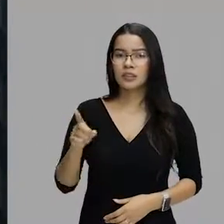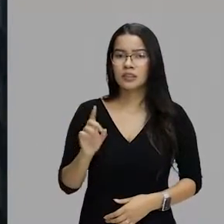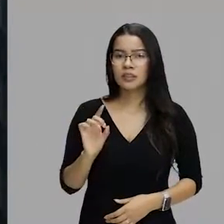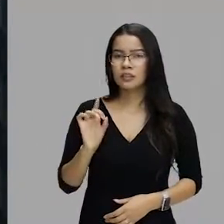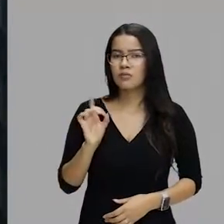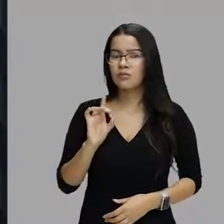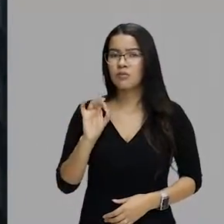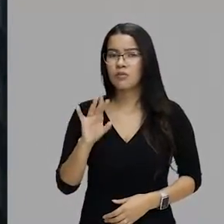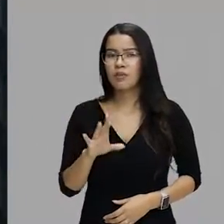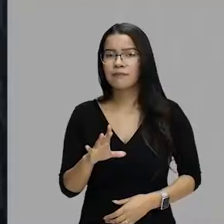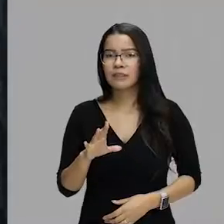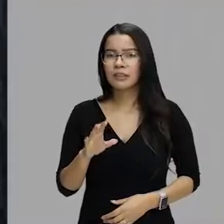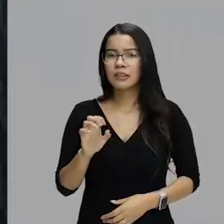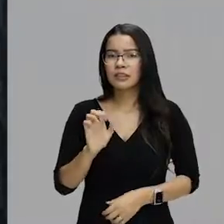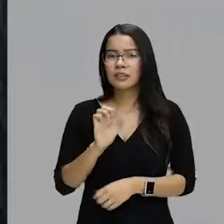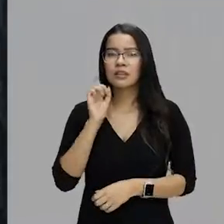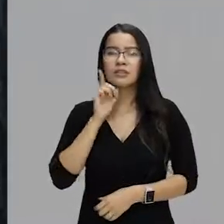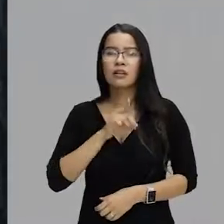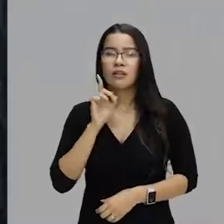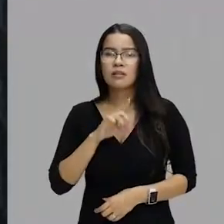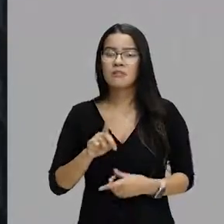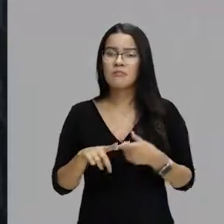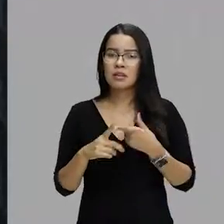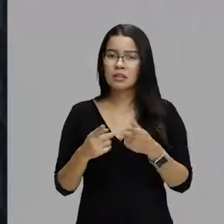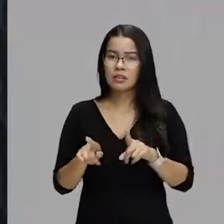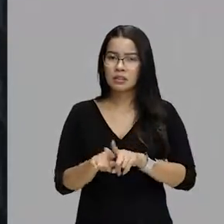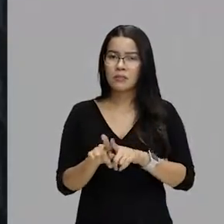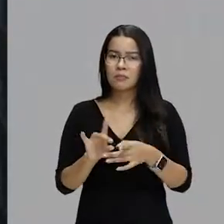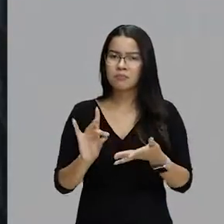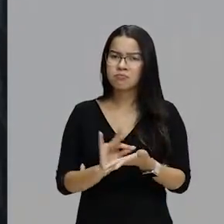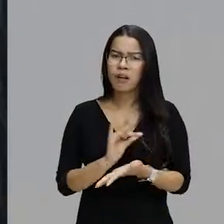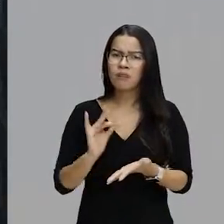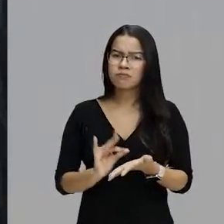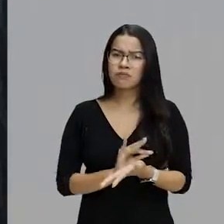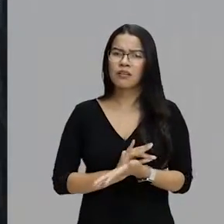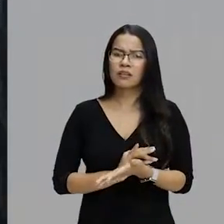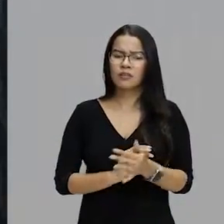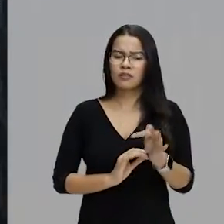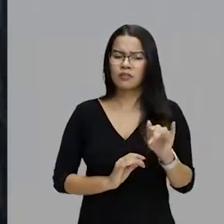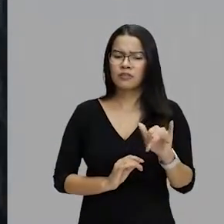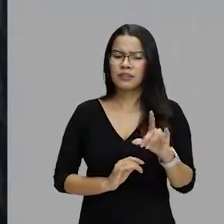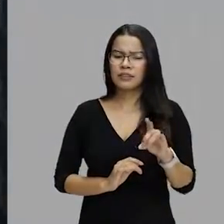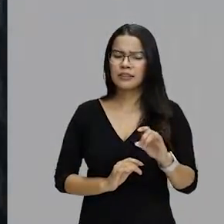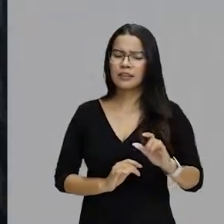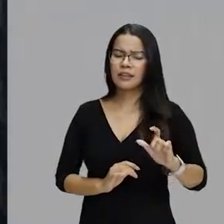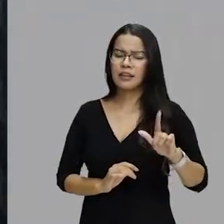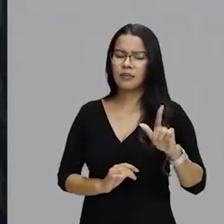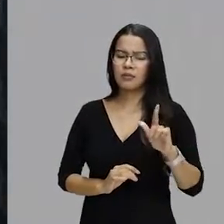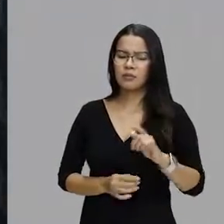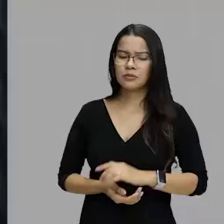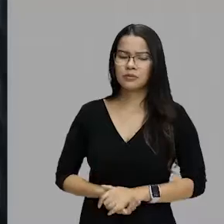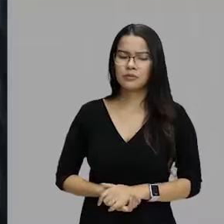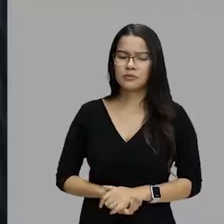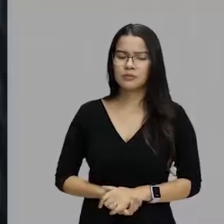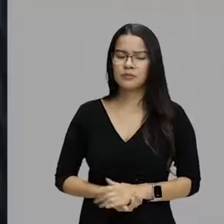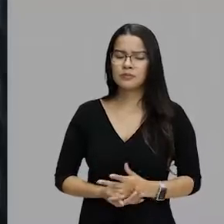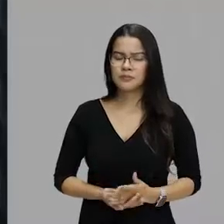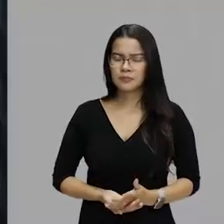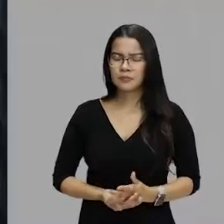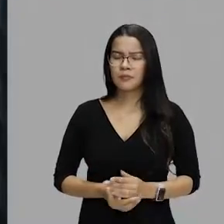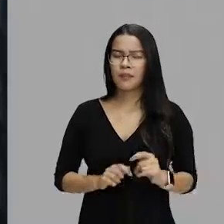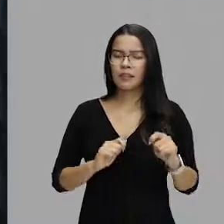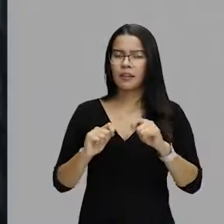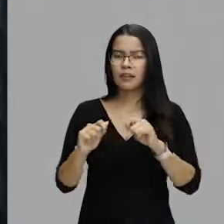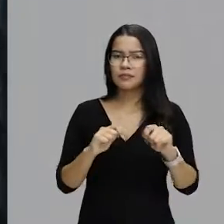Estados Unidos, mas como aqueles inimigos dos revolucionários, inimigos do Fidel, os chamados anticastros, a reação